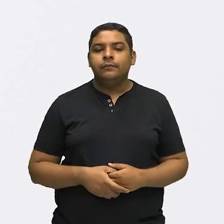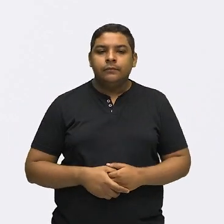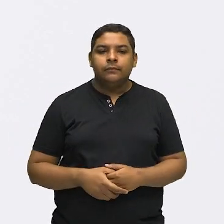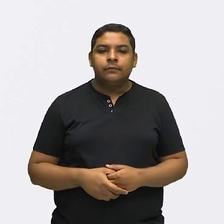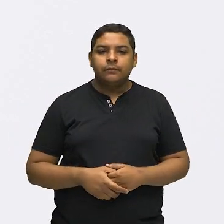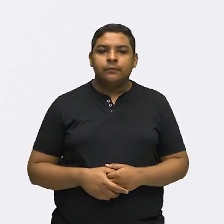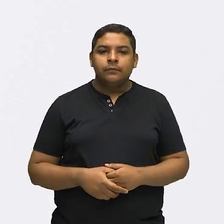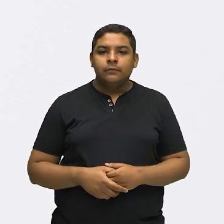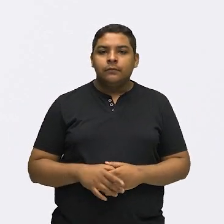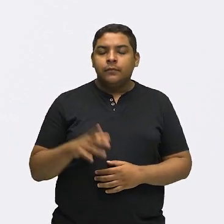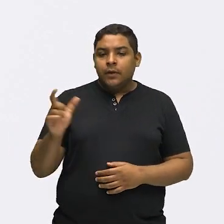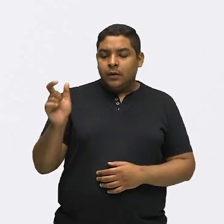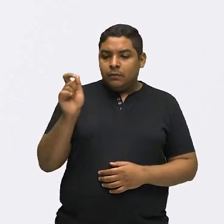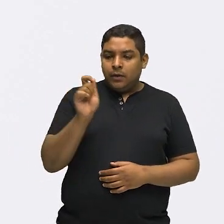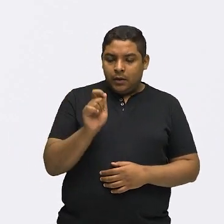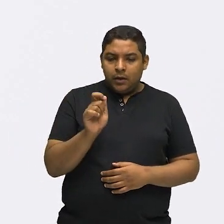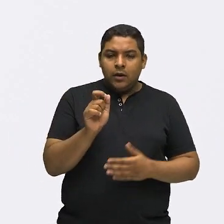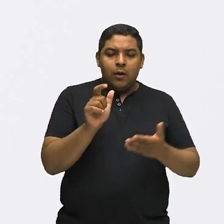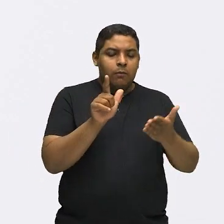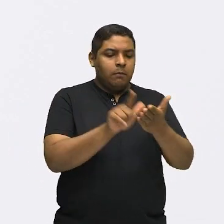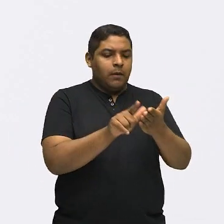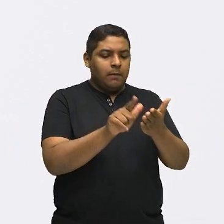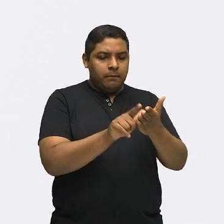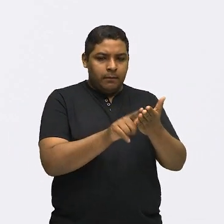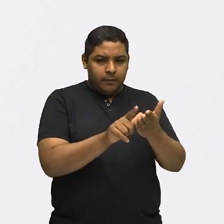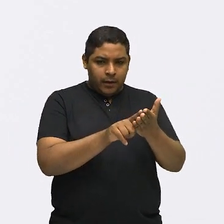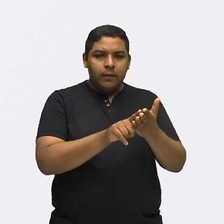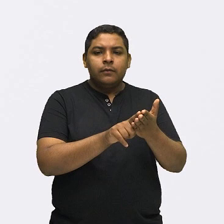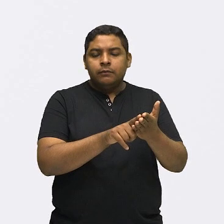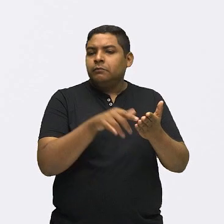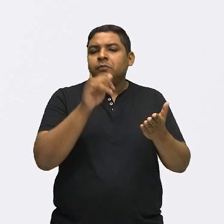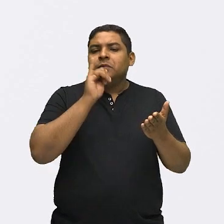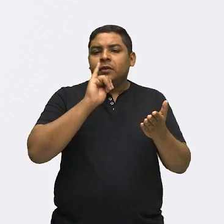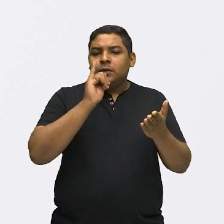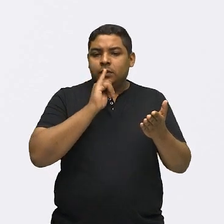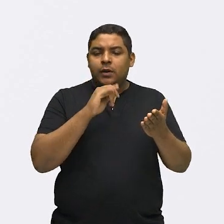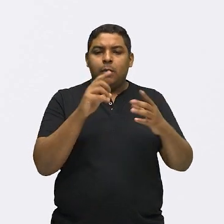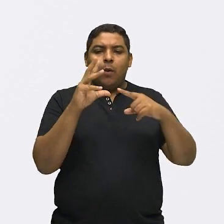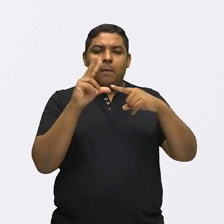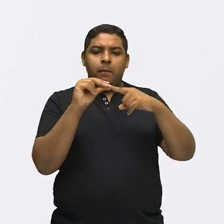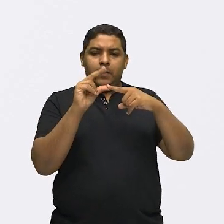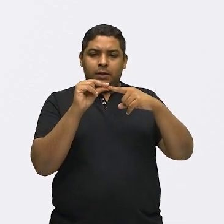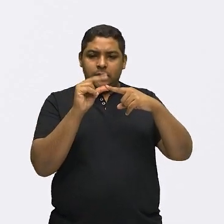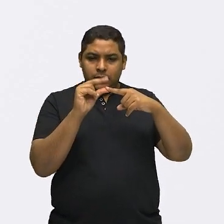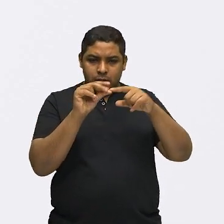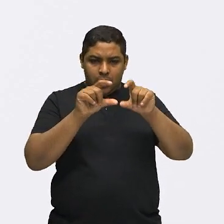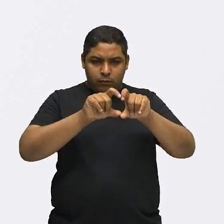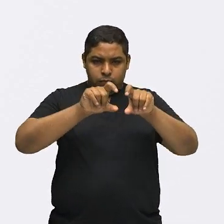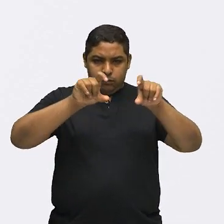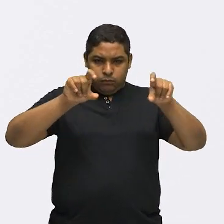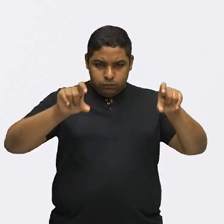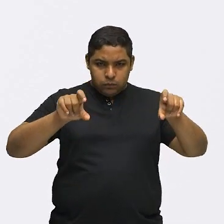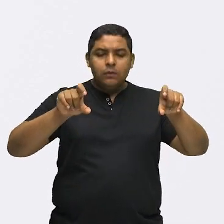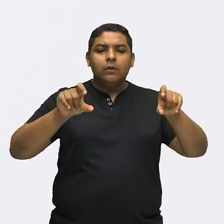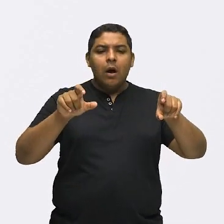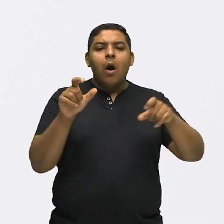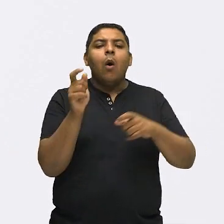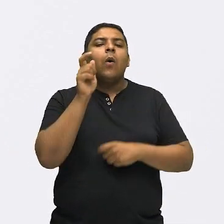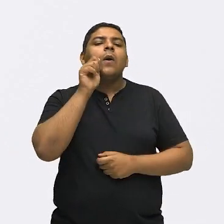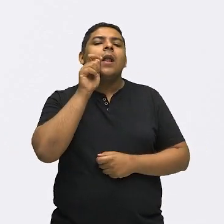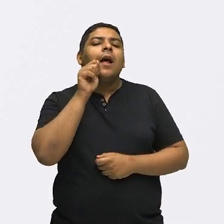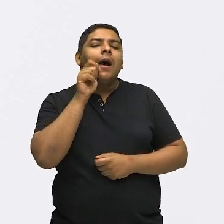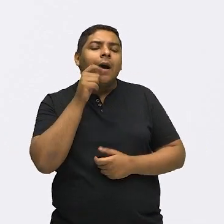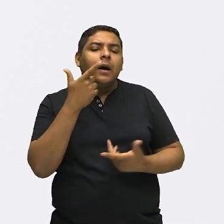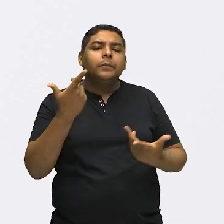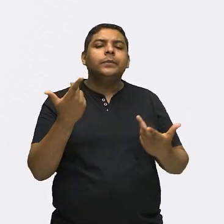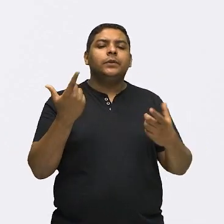você vai pegar ali a folha de caderno. Se você tiver um pincel grosso ou então tanto um lápis grosso como um pincel,